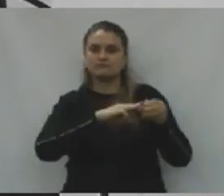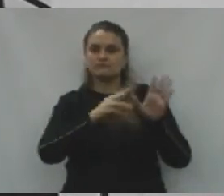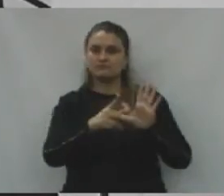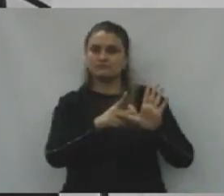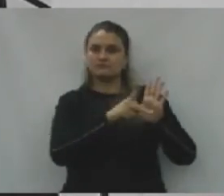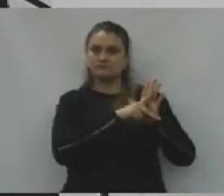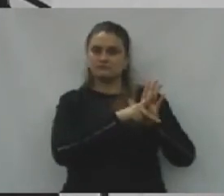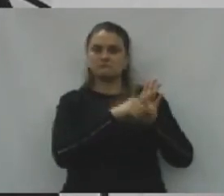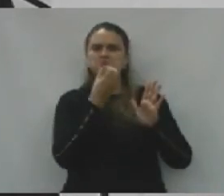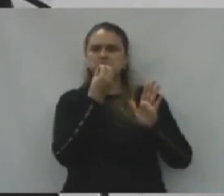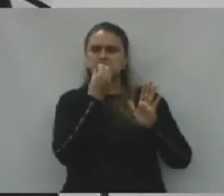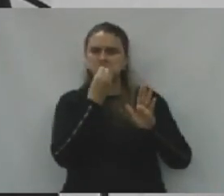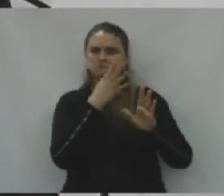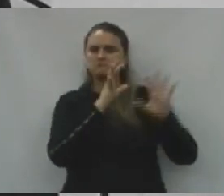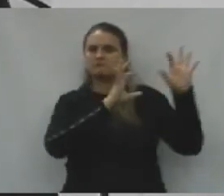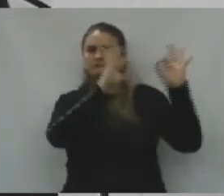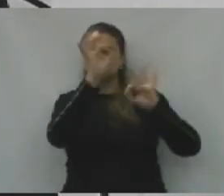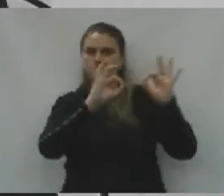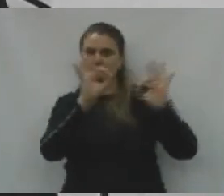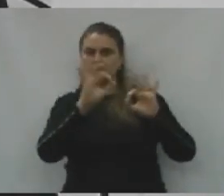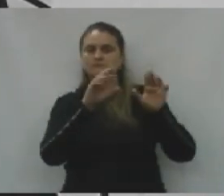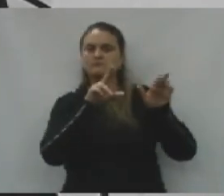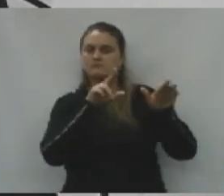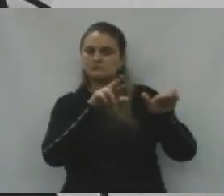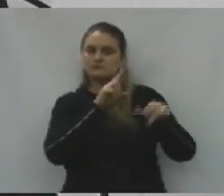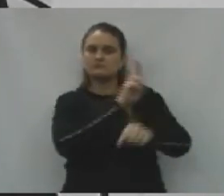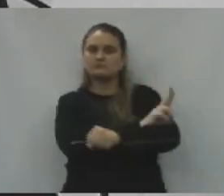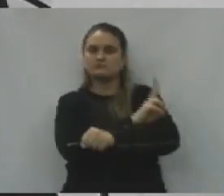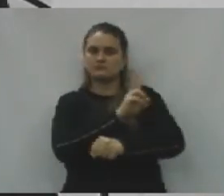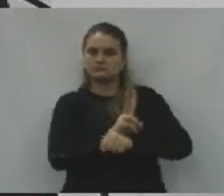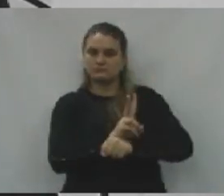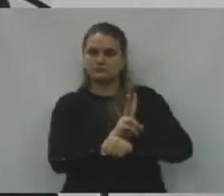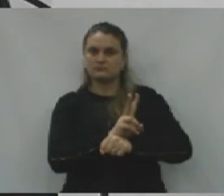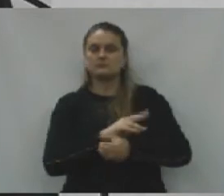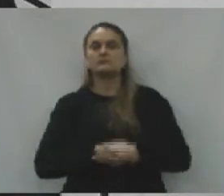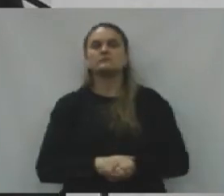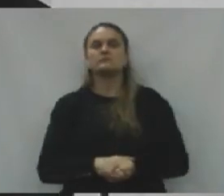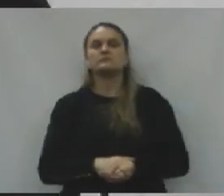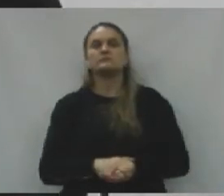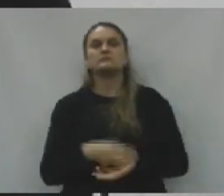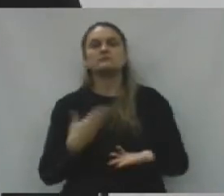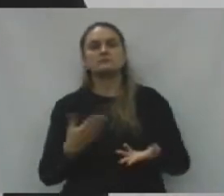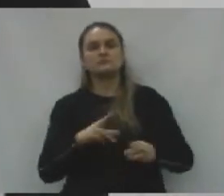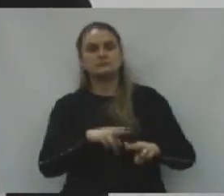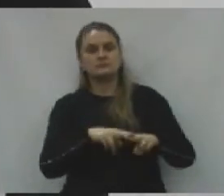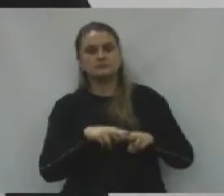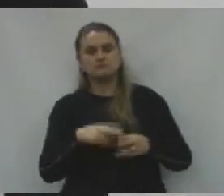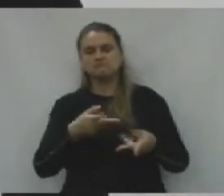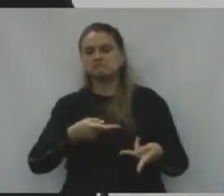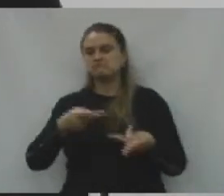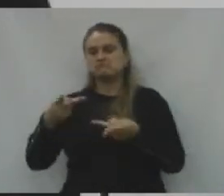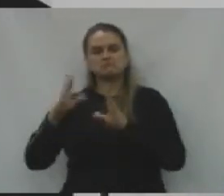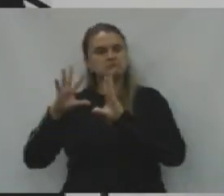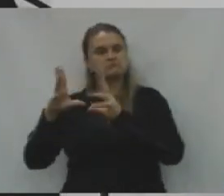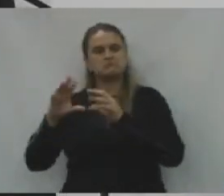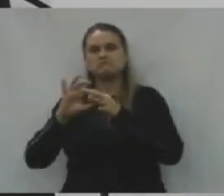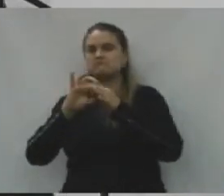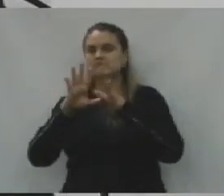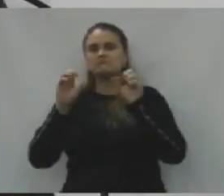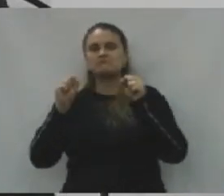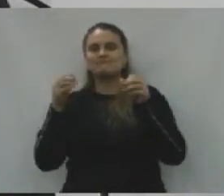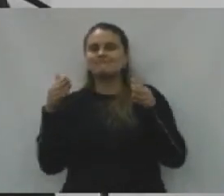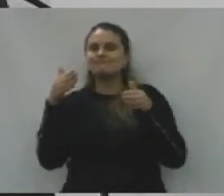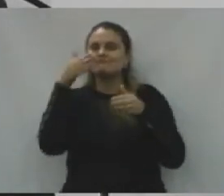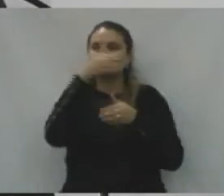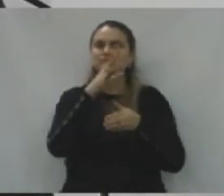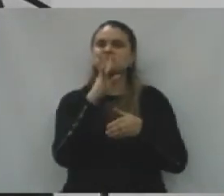essa qualidade, com essa infraestrutura, que rapidamente trouxe a vocês. Por isso, esse convite a todos. Vamos conhecer essa